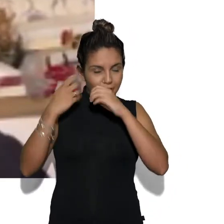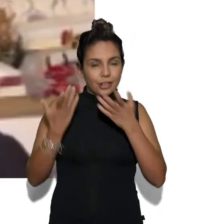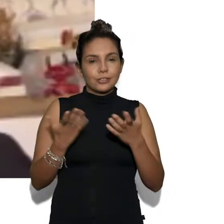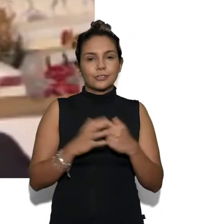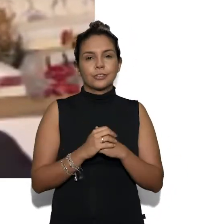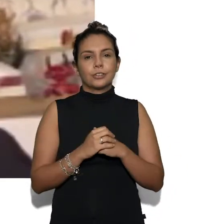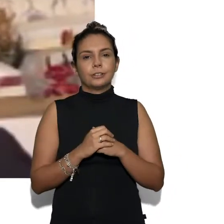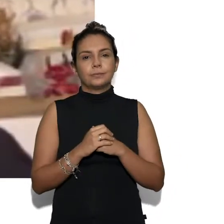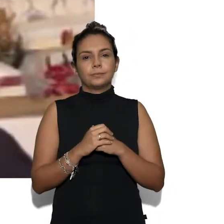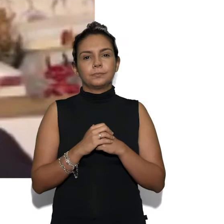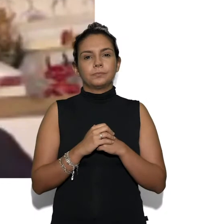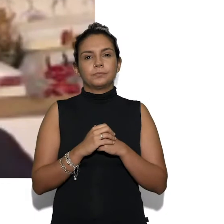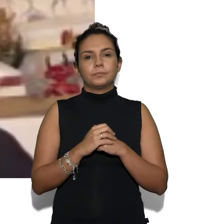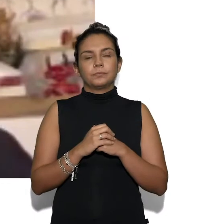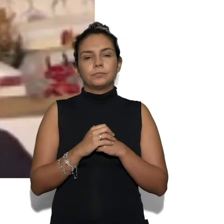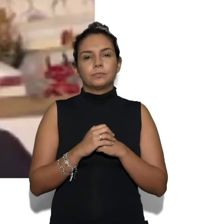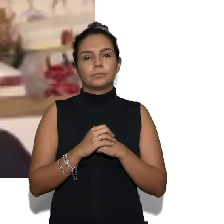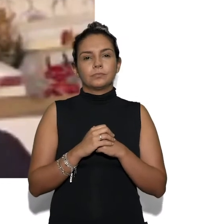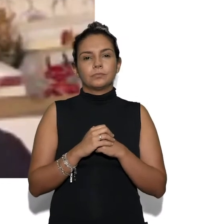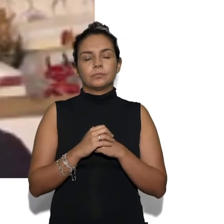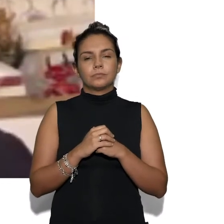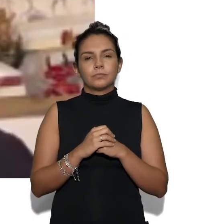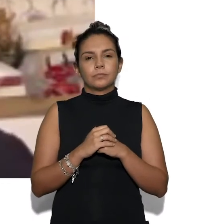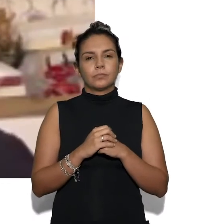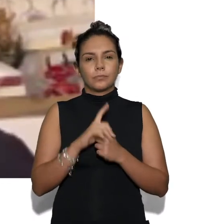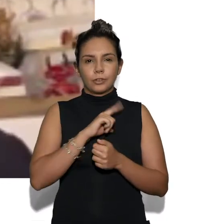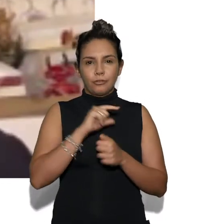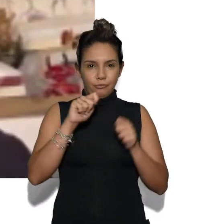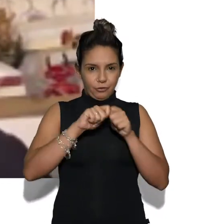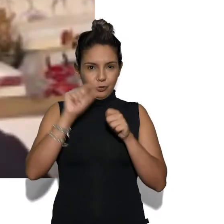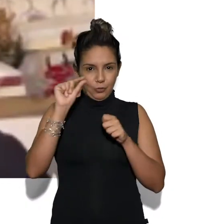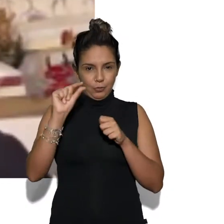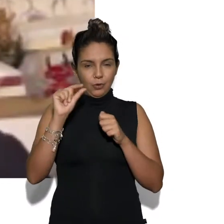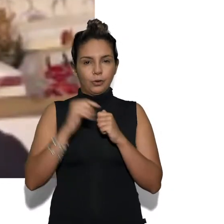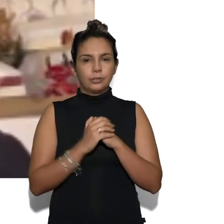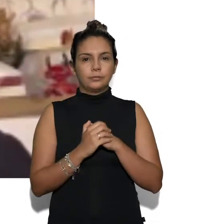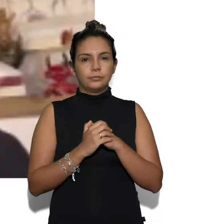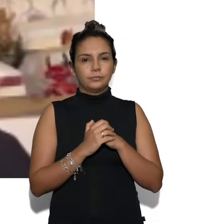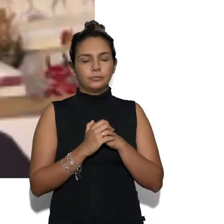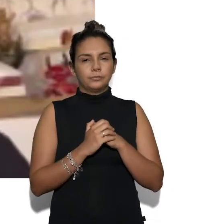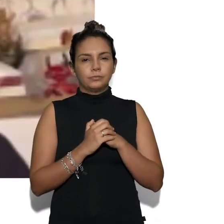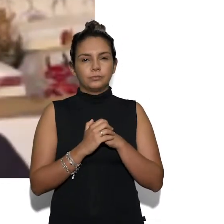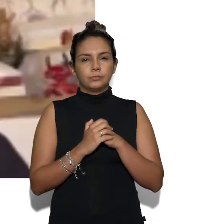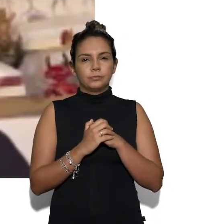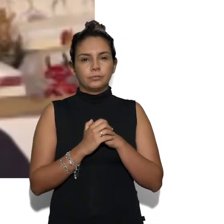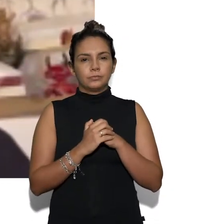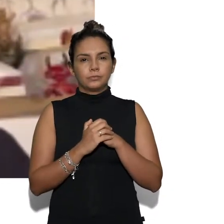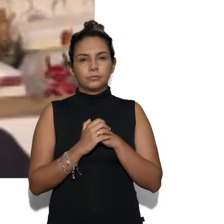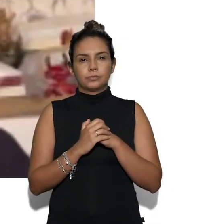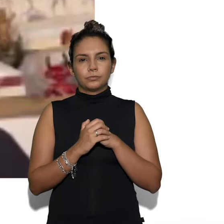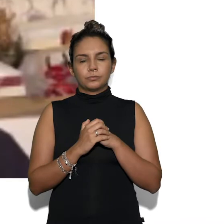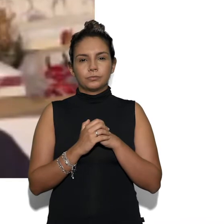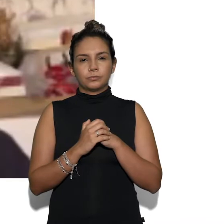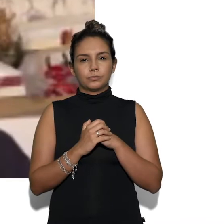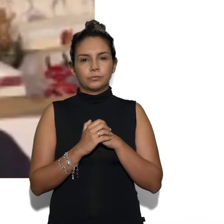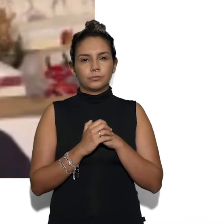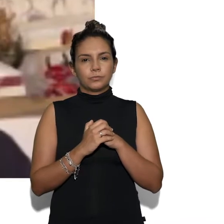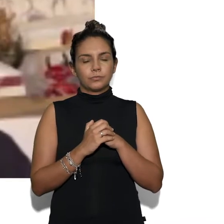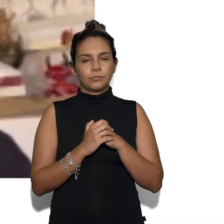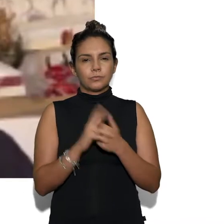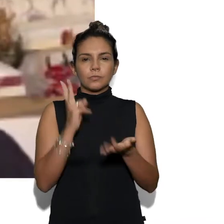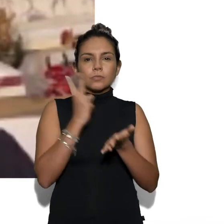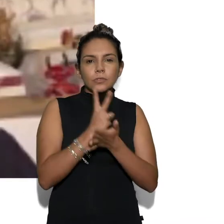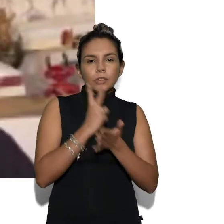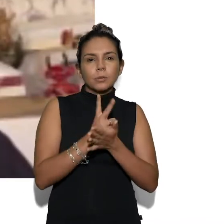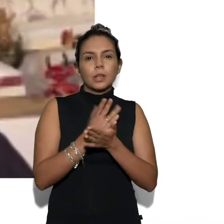Kurosawa, por exemplo. E eu ultimamente tenho feito um pouco isso, assim, vou por atacado, assim, obviamente sempre